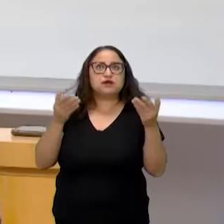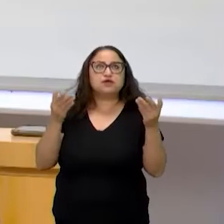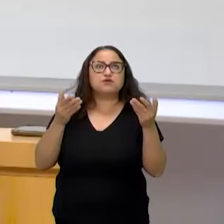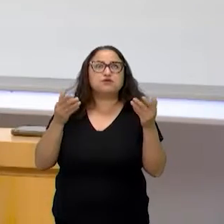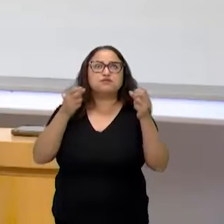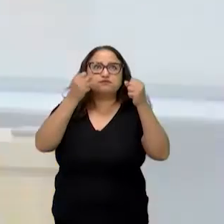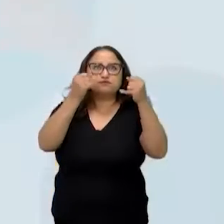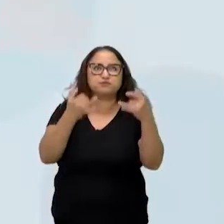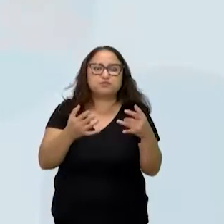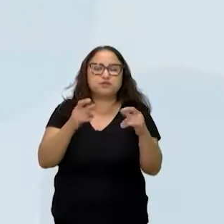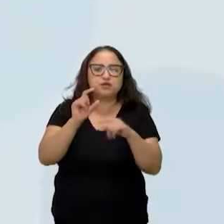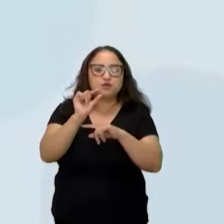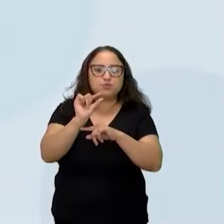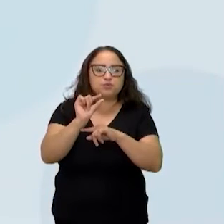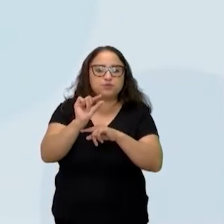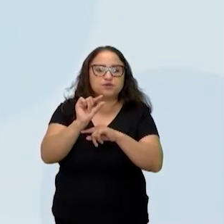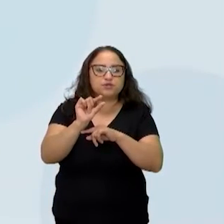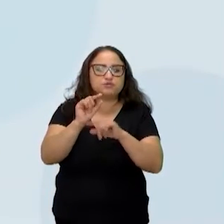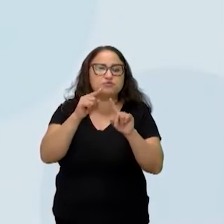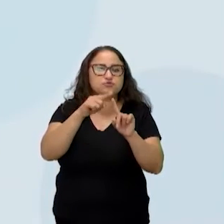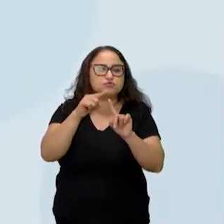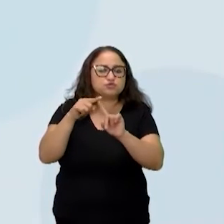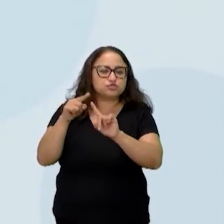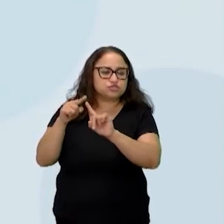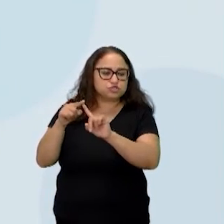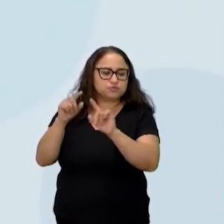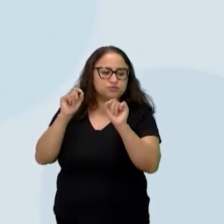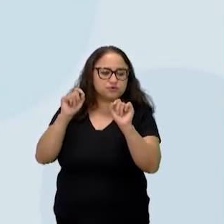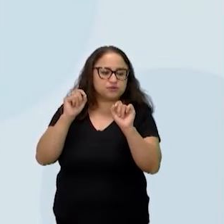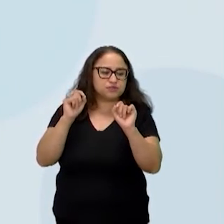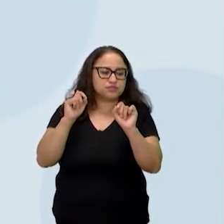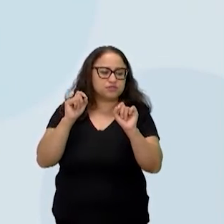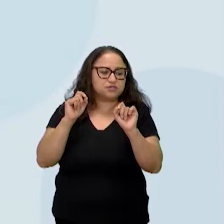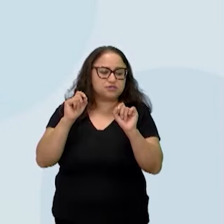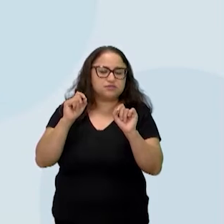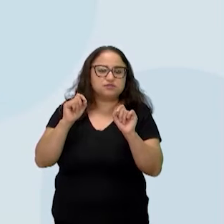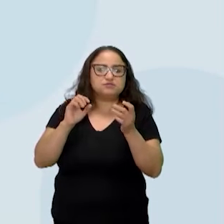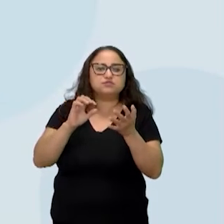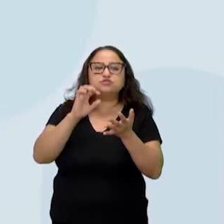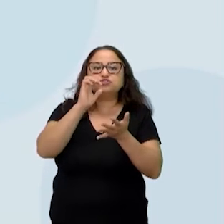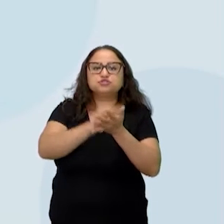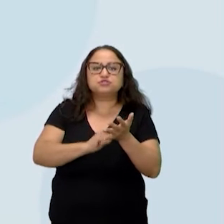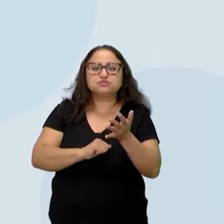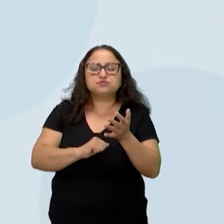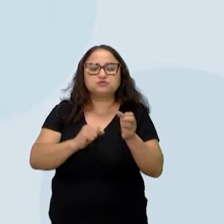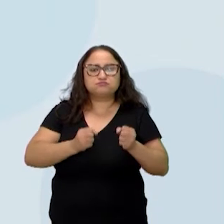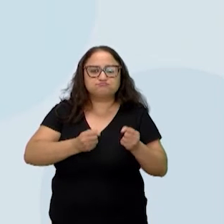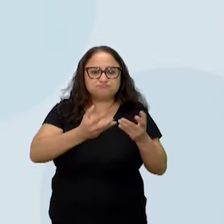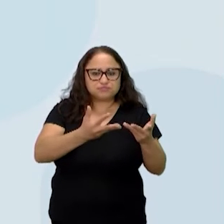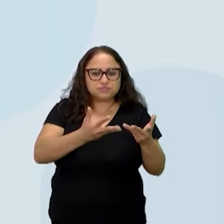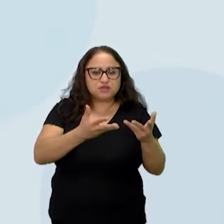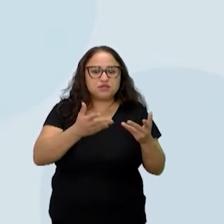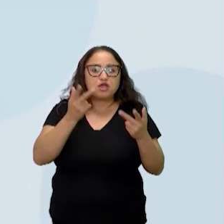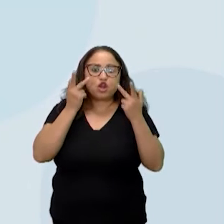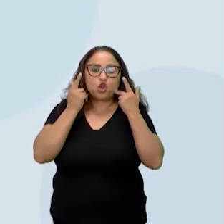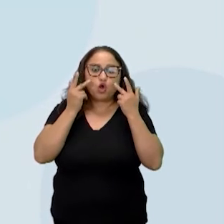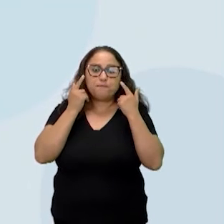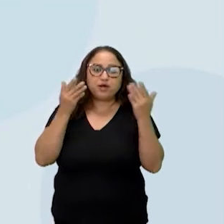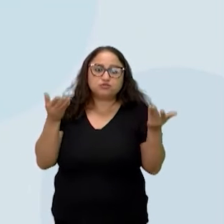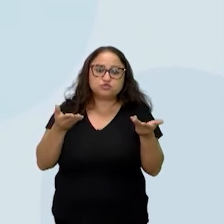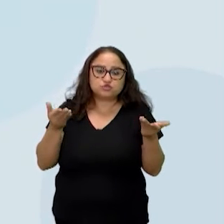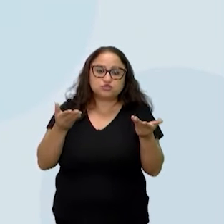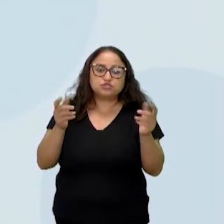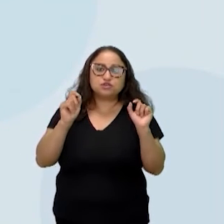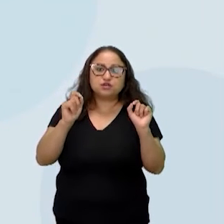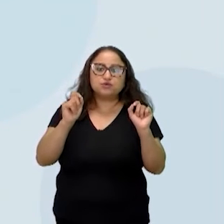um pouquinho, né, de um tipo, né, de registro, né, e um tipo de intervenção artística muito comum nos dias de hoje,